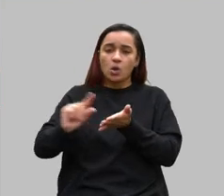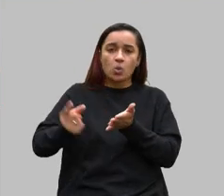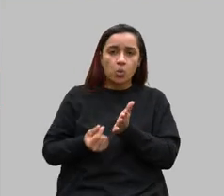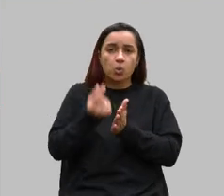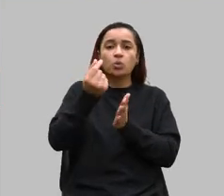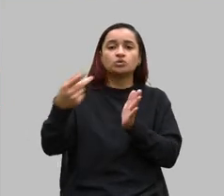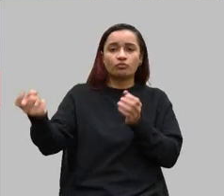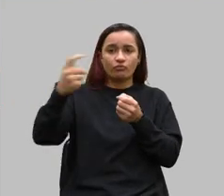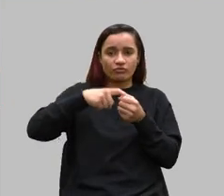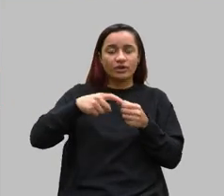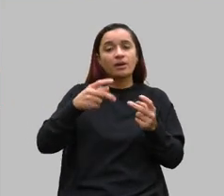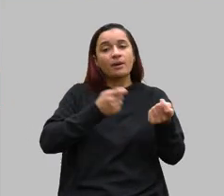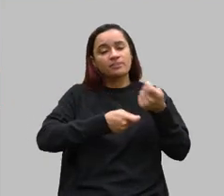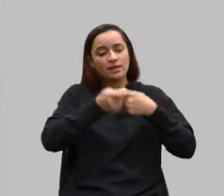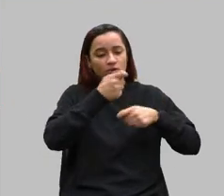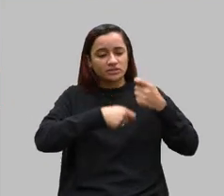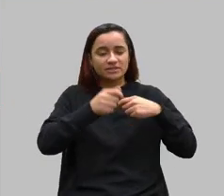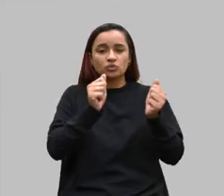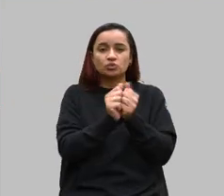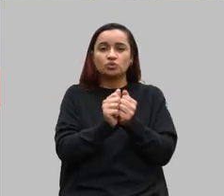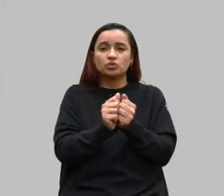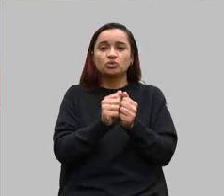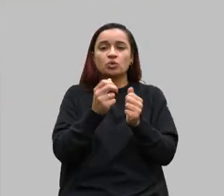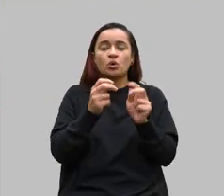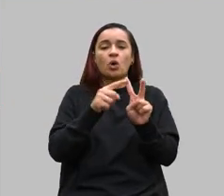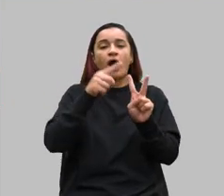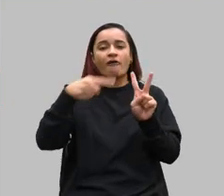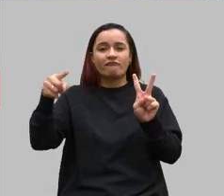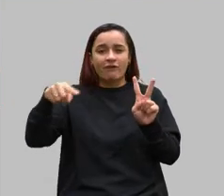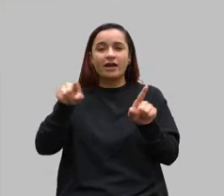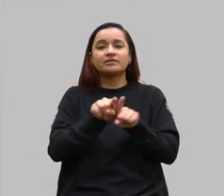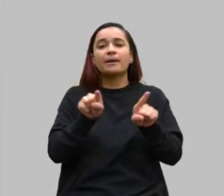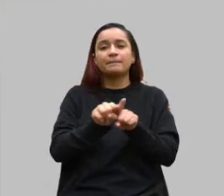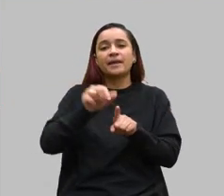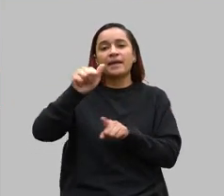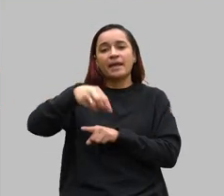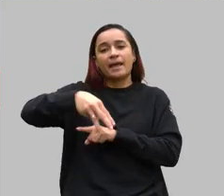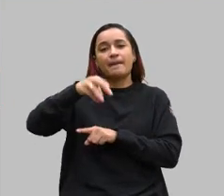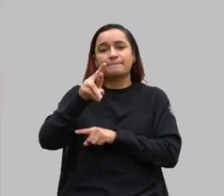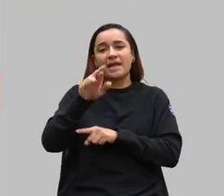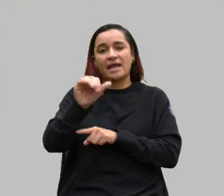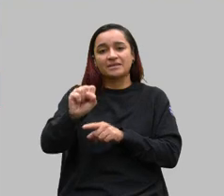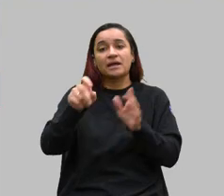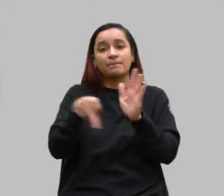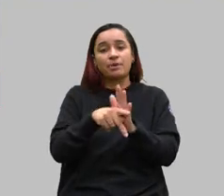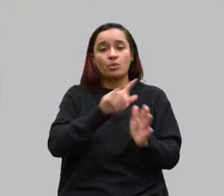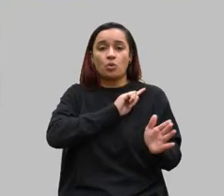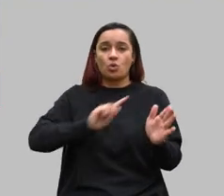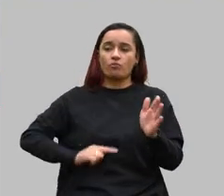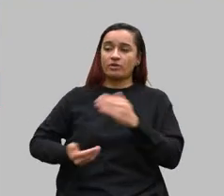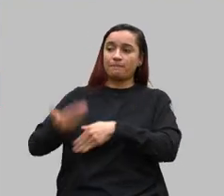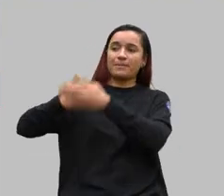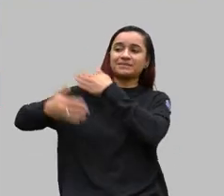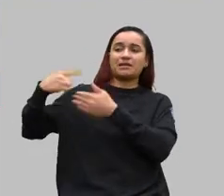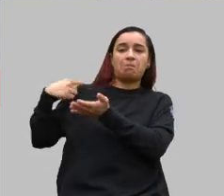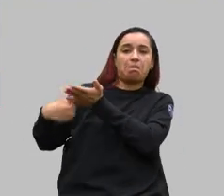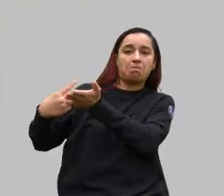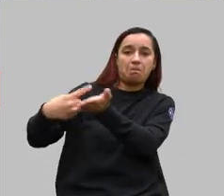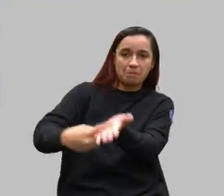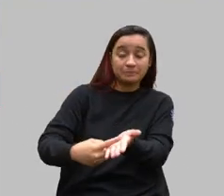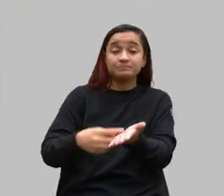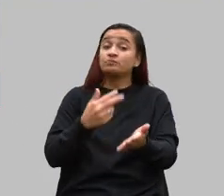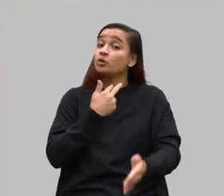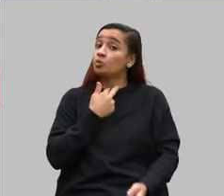Vale mrss pelas renovações antecipadas no governo passado e não podemos esquecer que com a